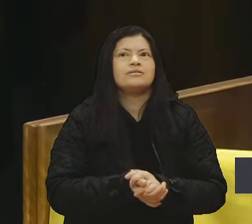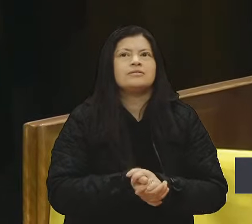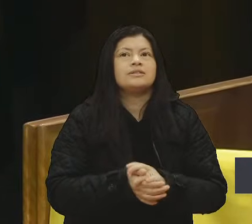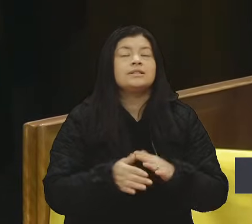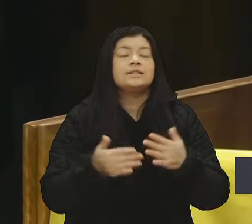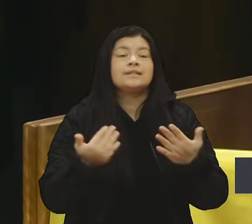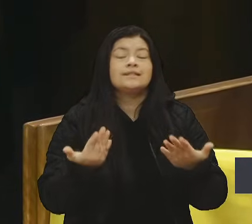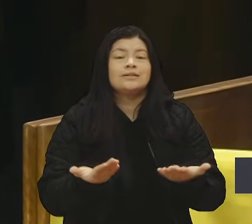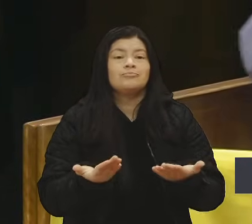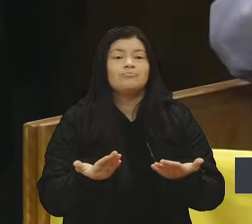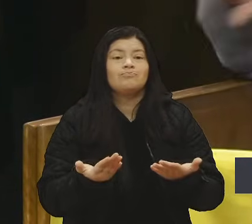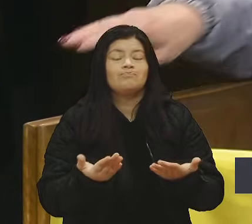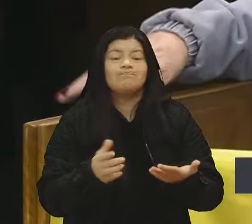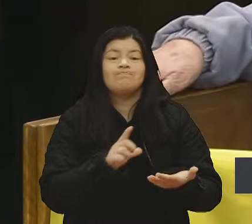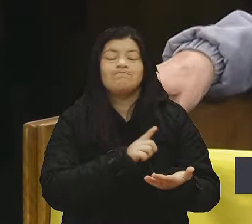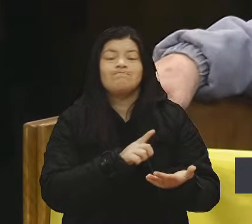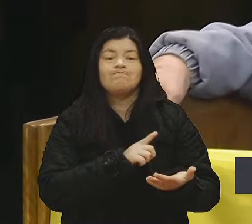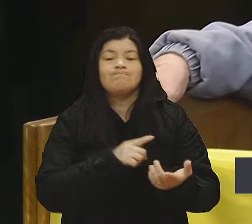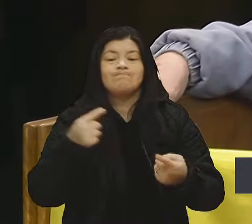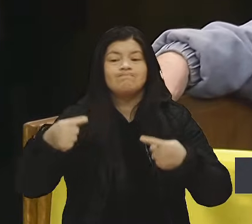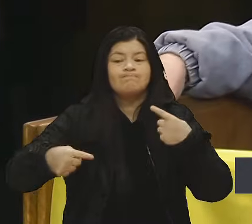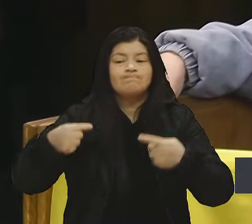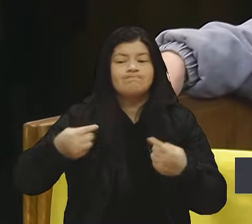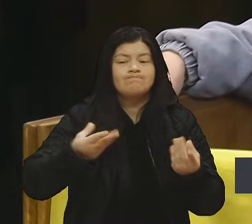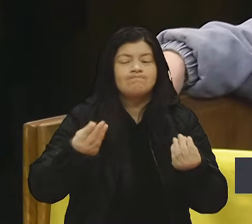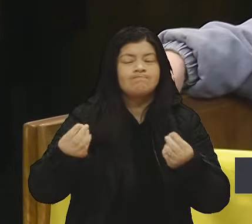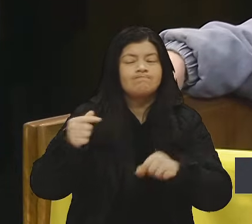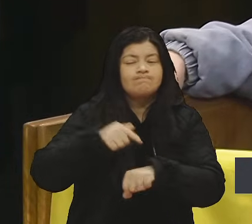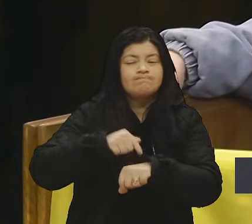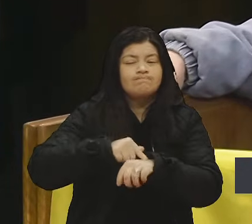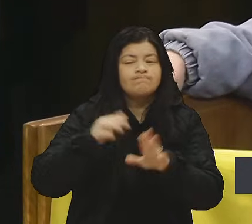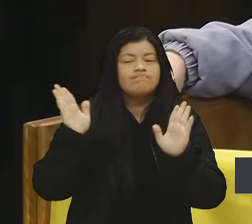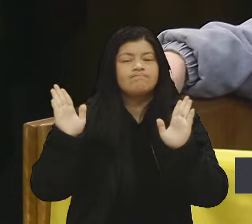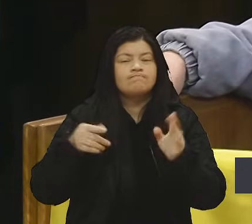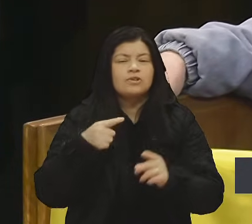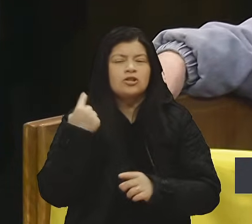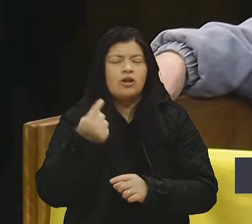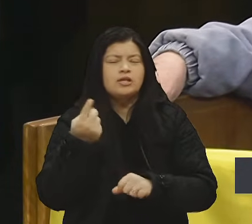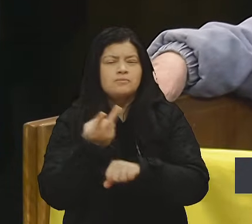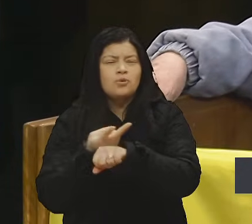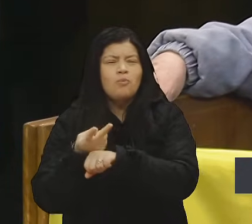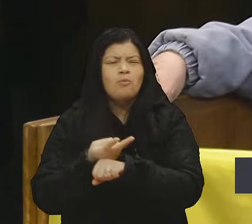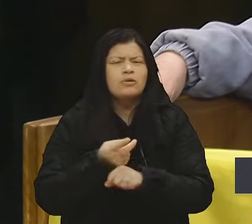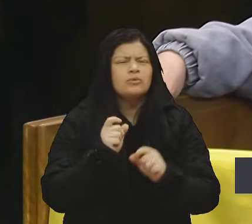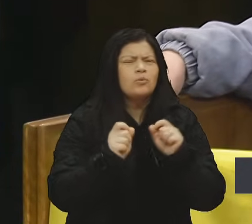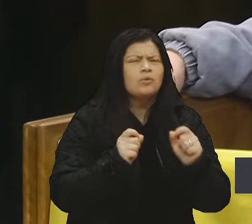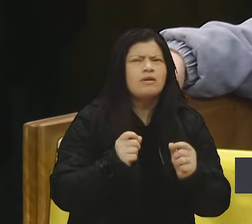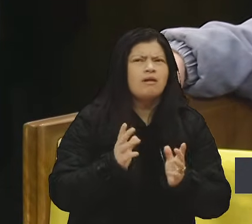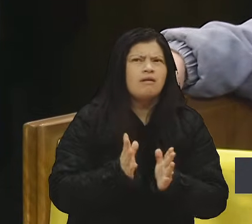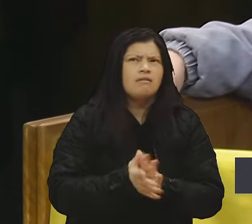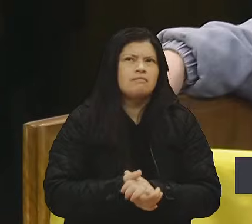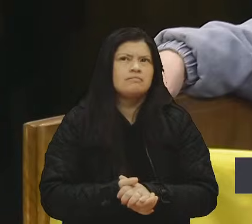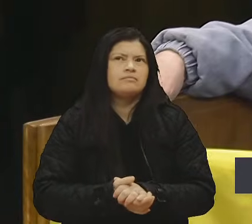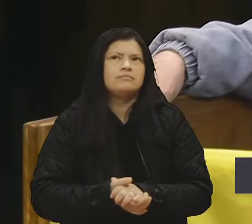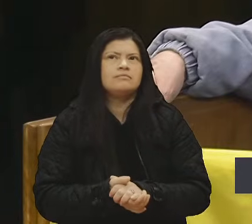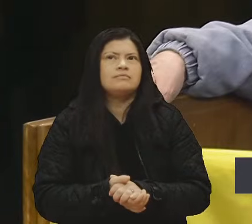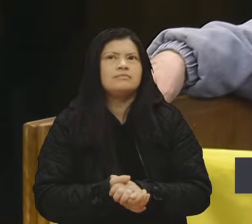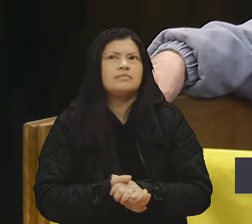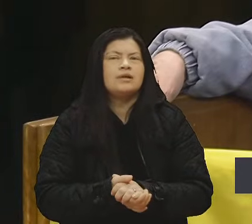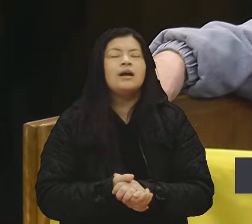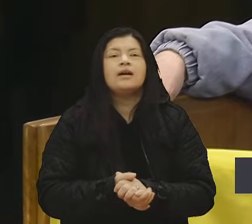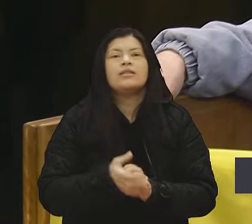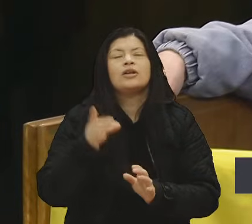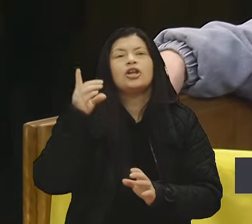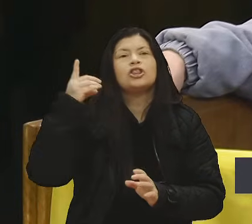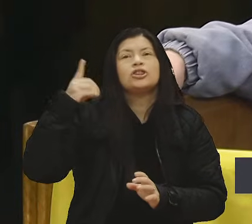Olha, a gente tem discutido, Lucas, há bastante tempo e a gente fica procurando. Hoje ainda aluguei o doutor Marcelo